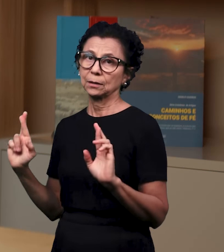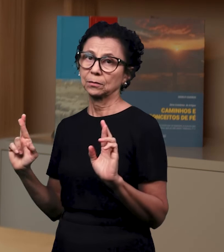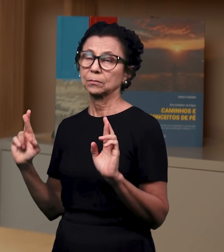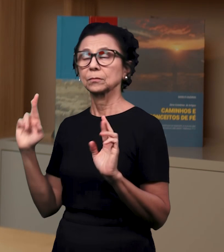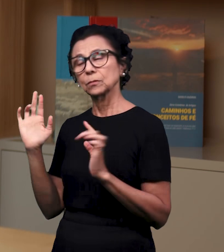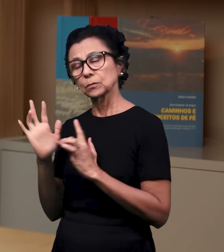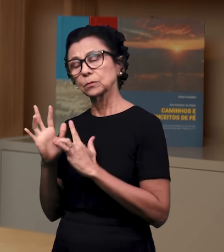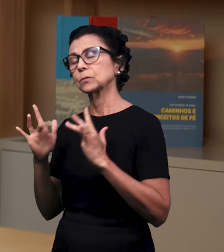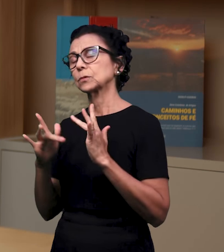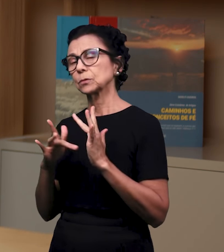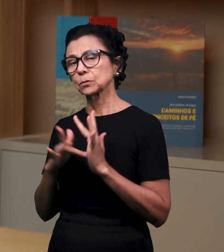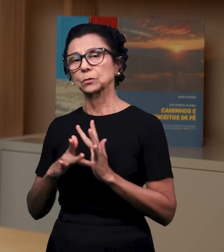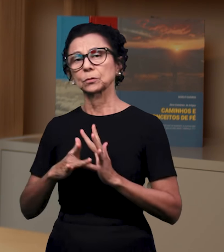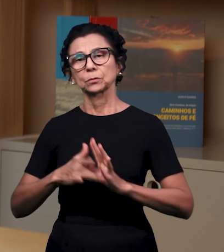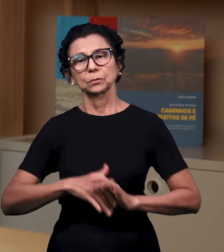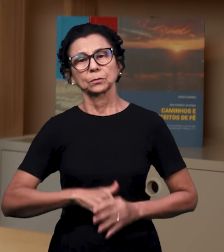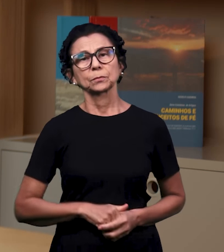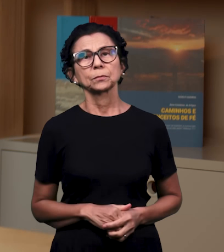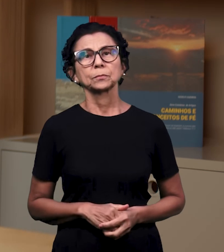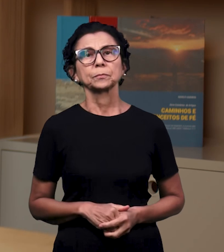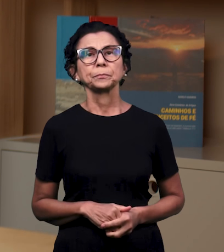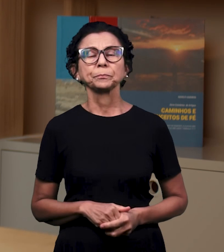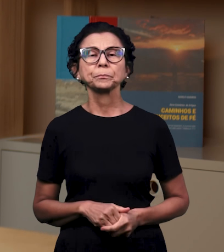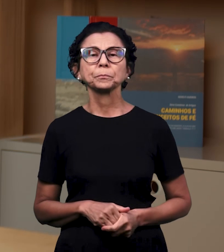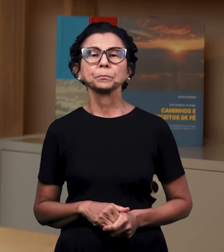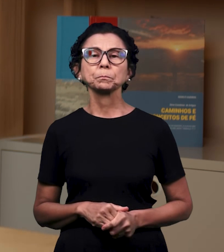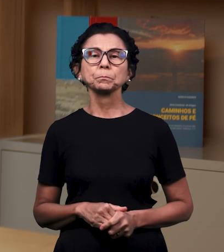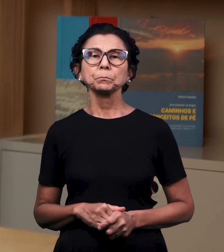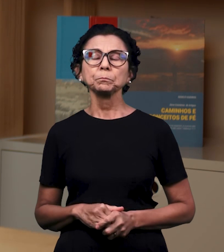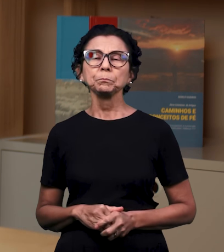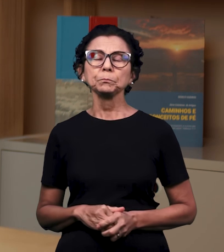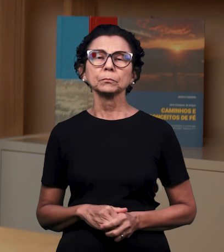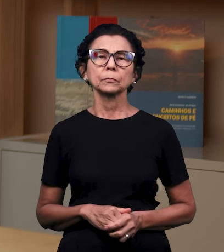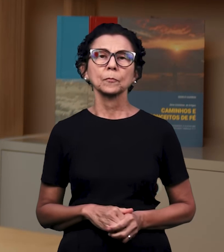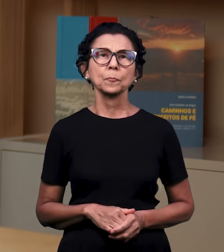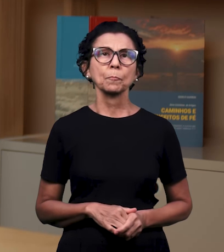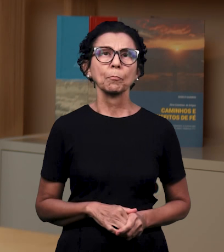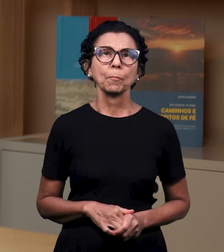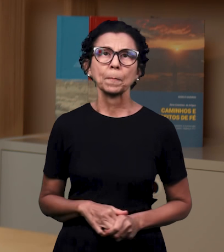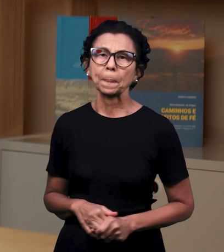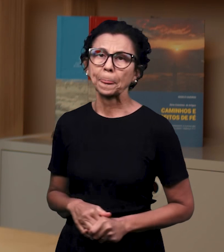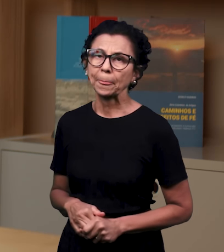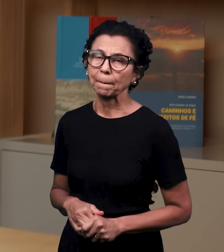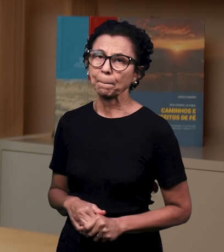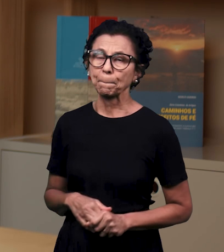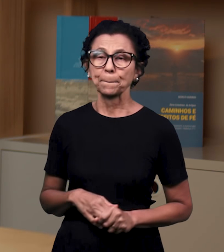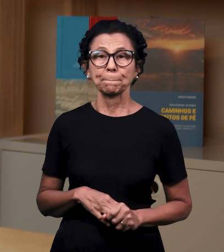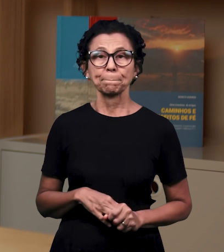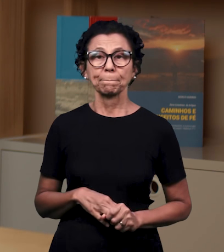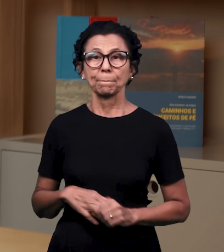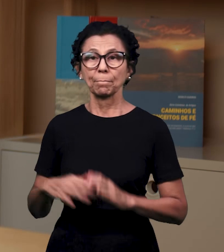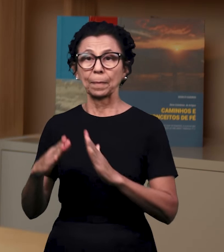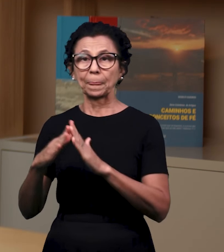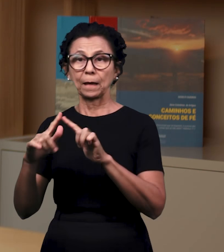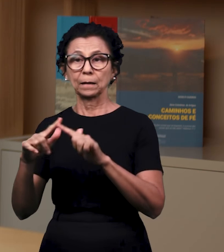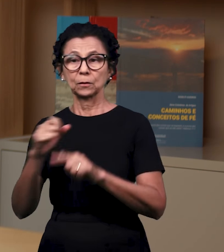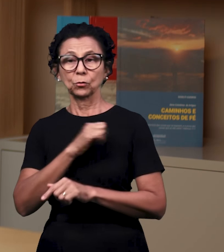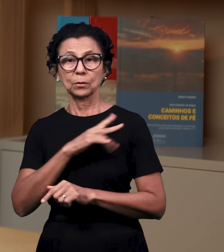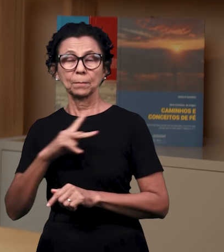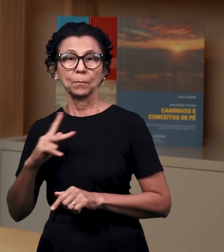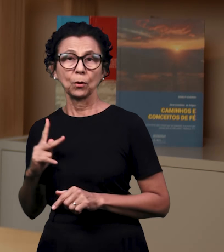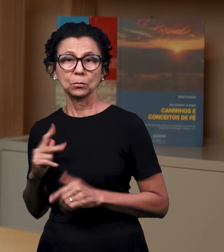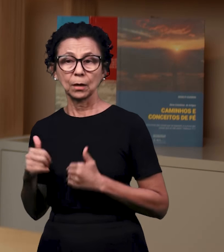da igreja, após a vinda de Jesus, ela se iniciou com a sua morte. E